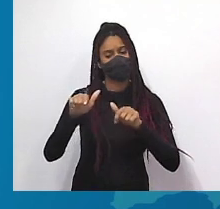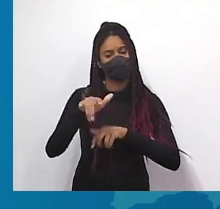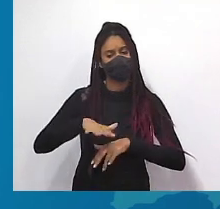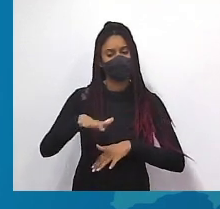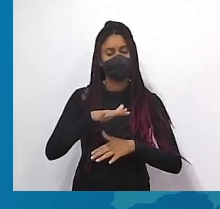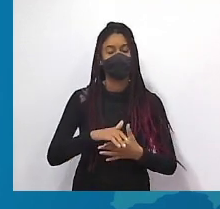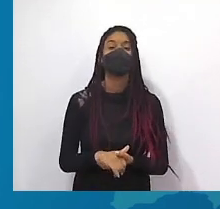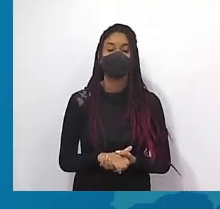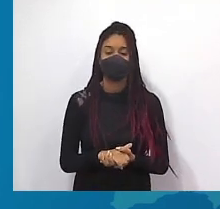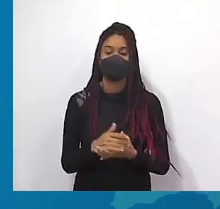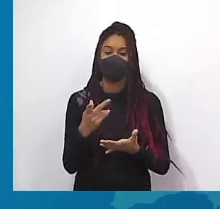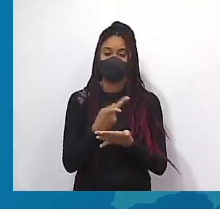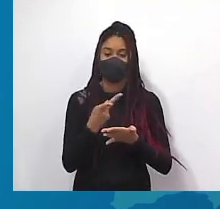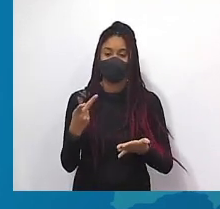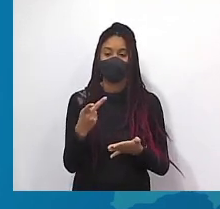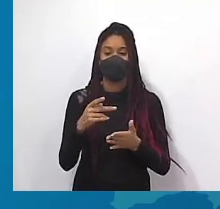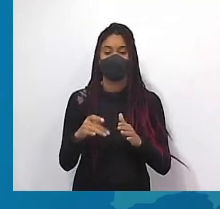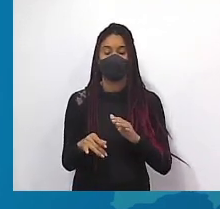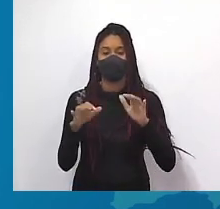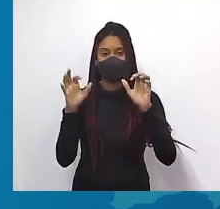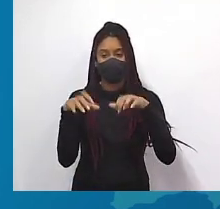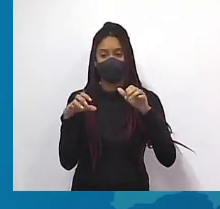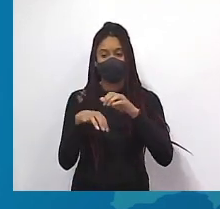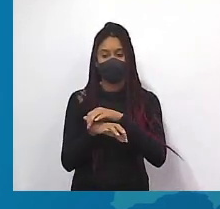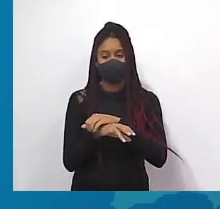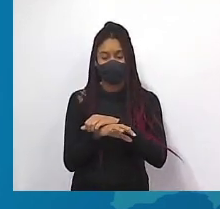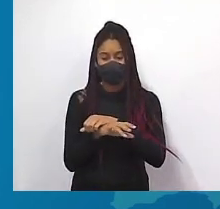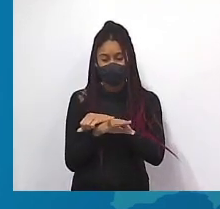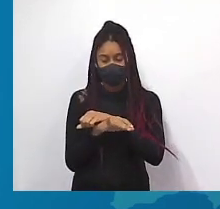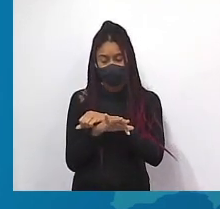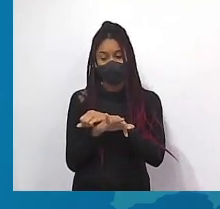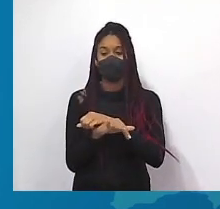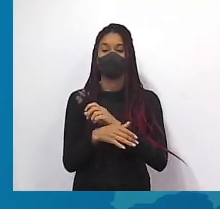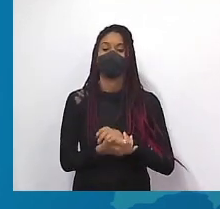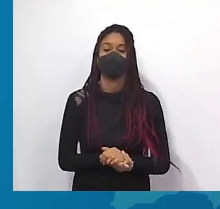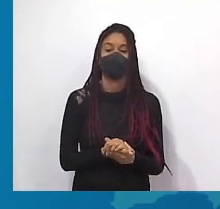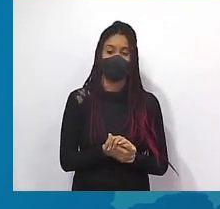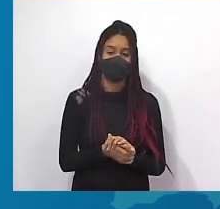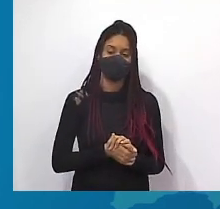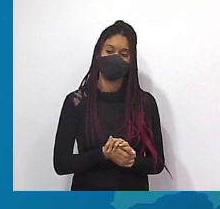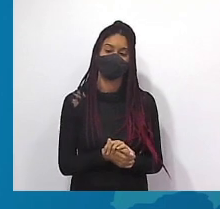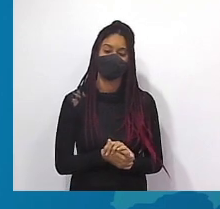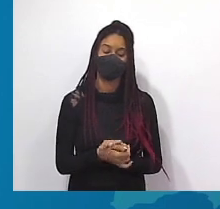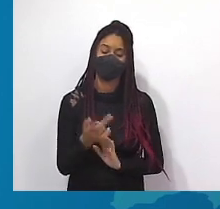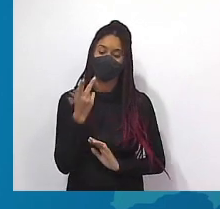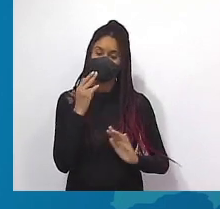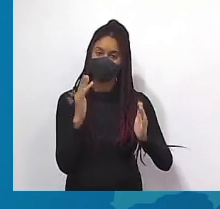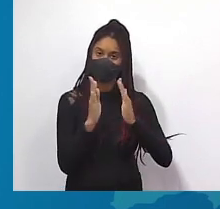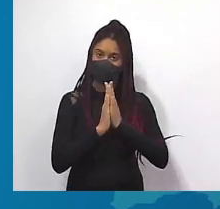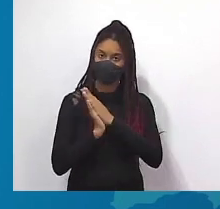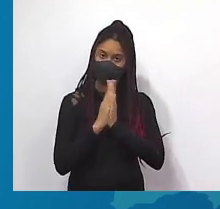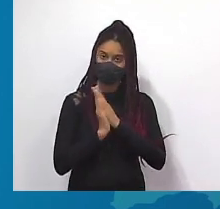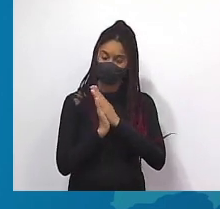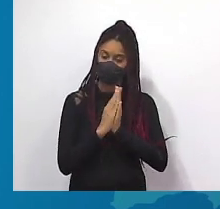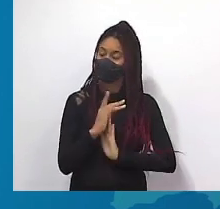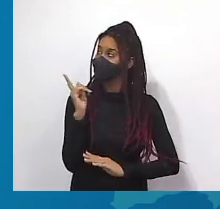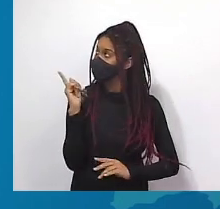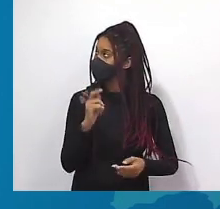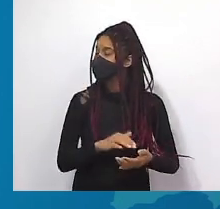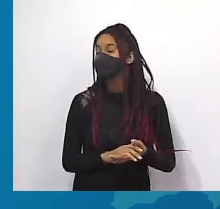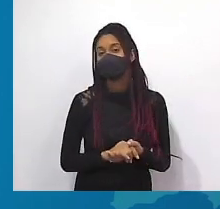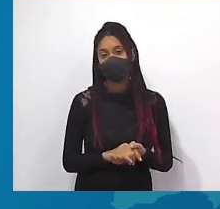onde ocorre a chuva ácida em grande intensidade, e essas estátuas geralmente sofrem a corrosão,